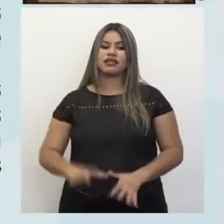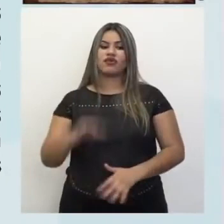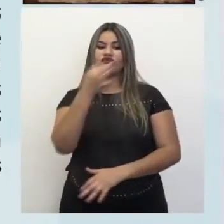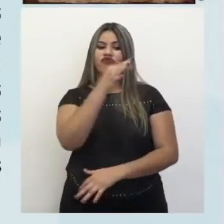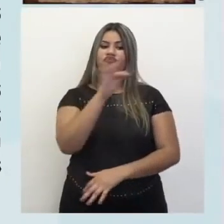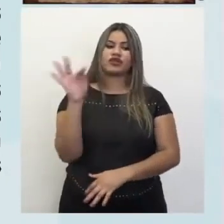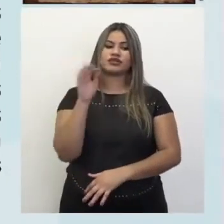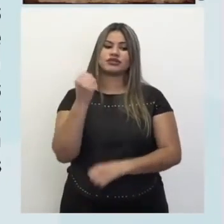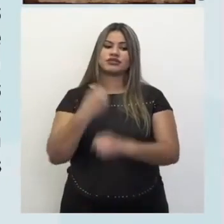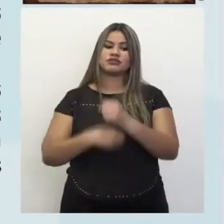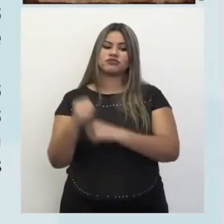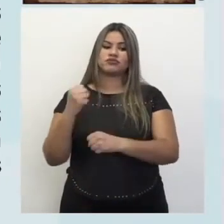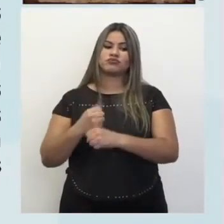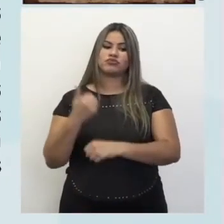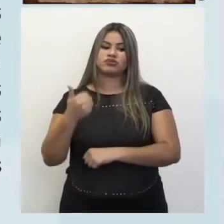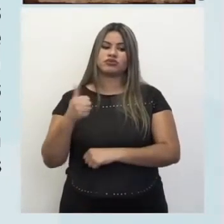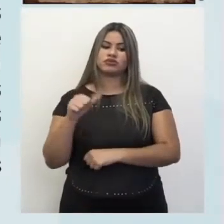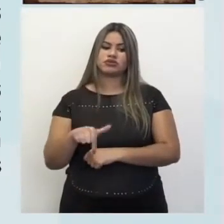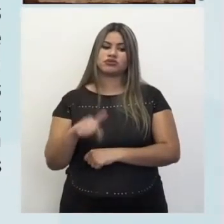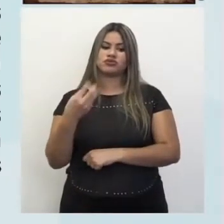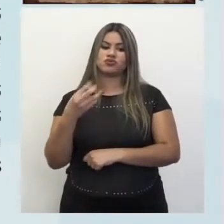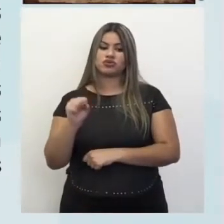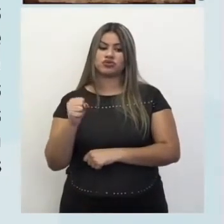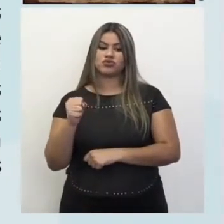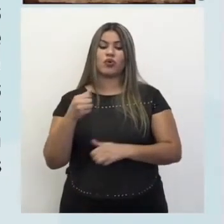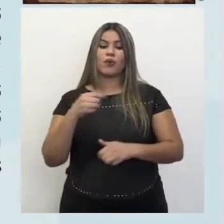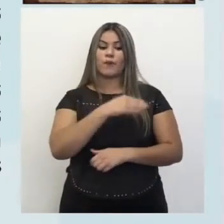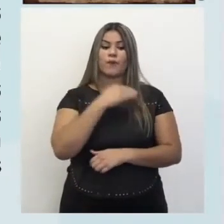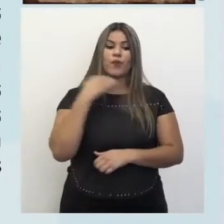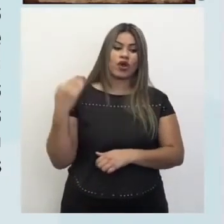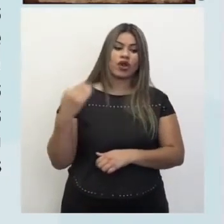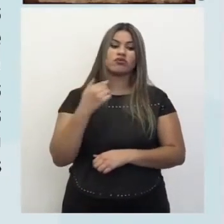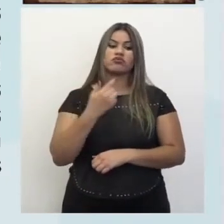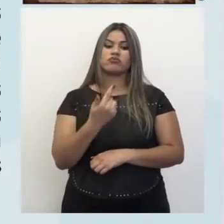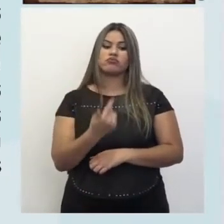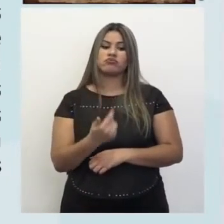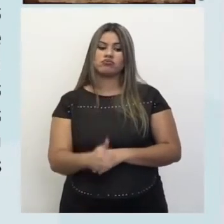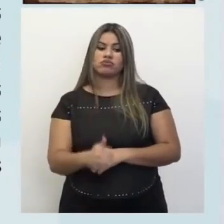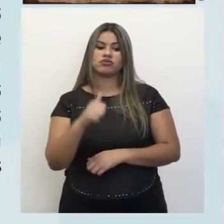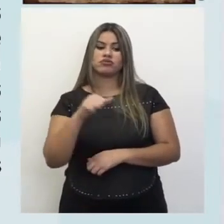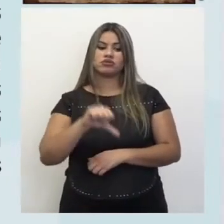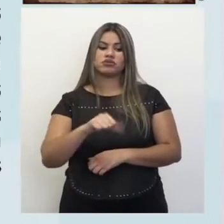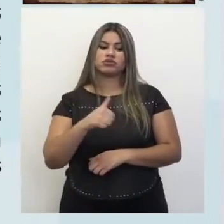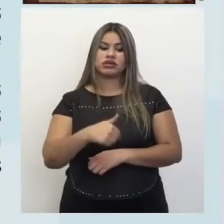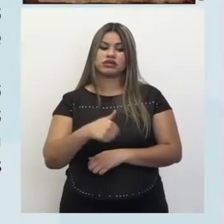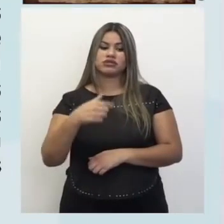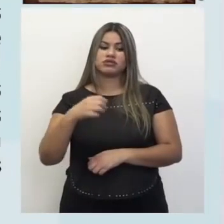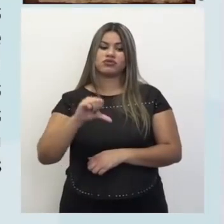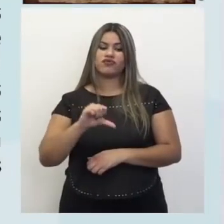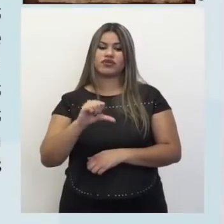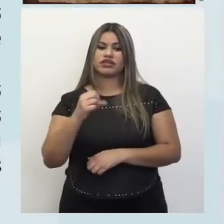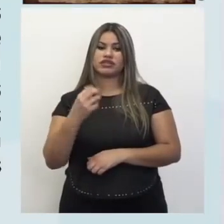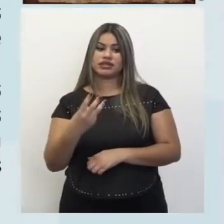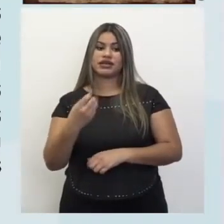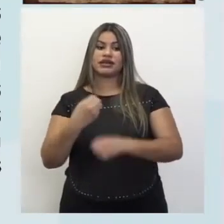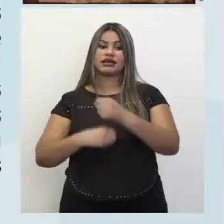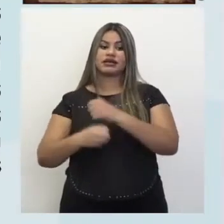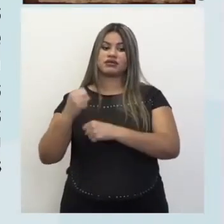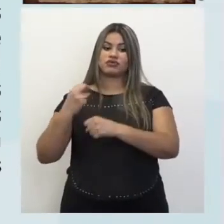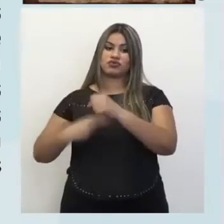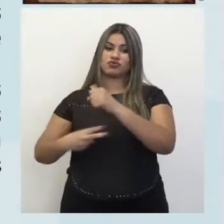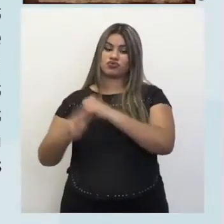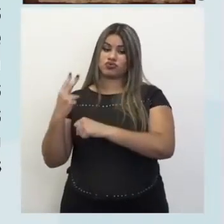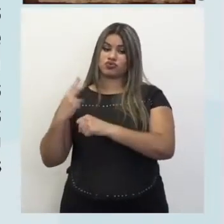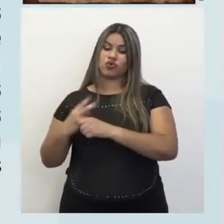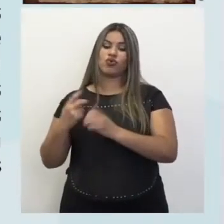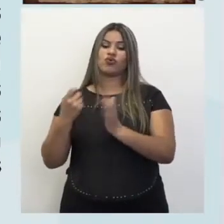1748 e morreu em 1793. 2 anos antes dela morrer, ela publica, então, a Declaração dos Direitos da Mulher e da